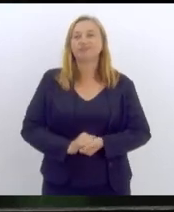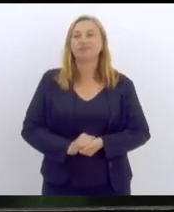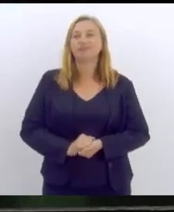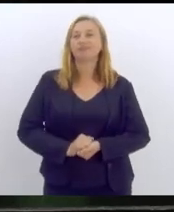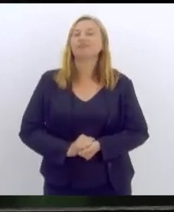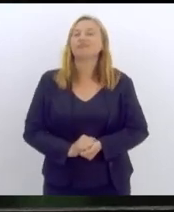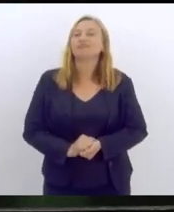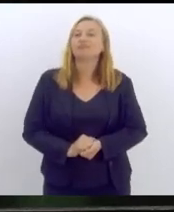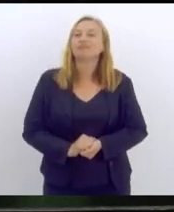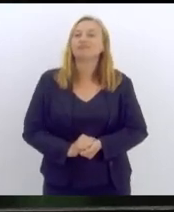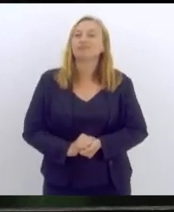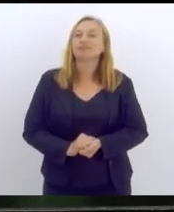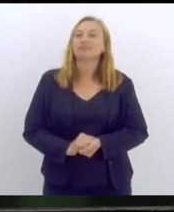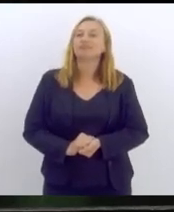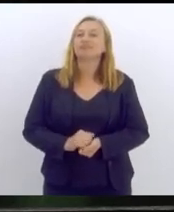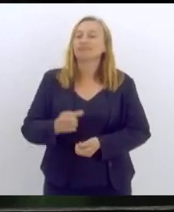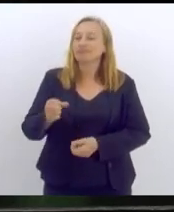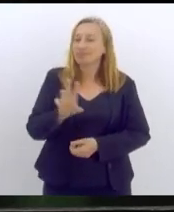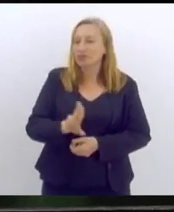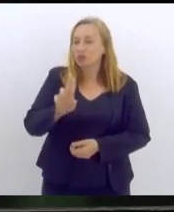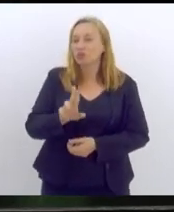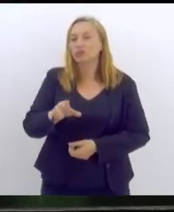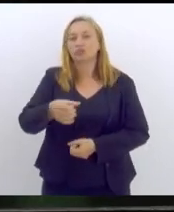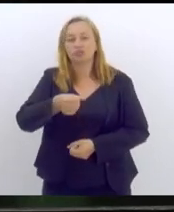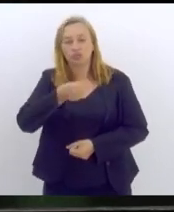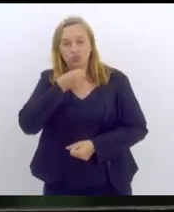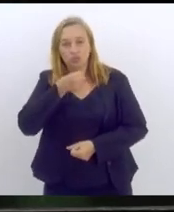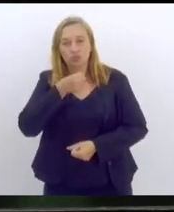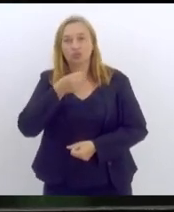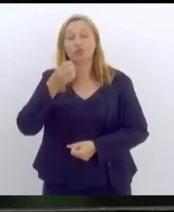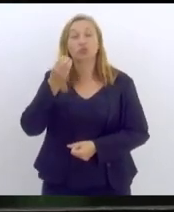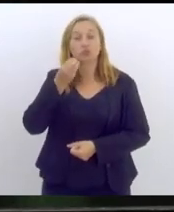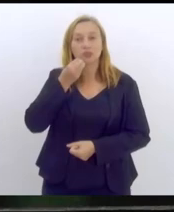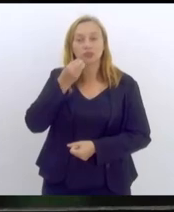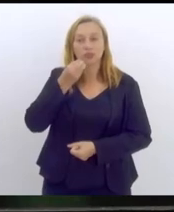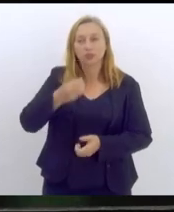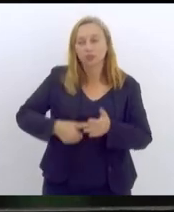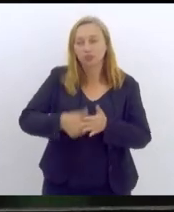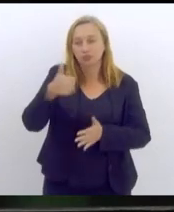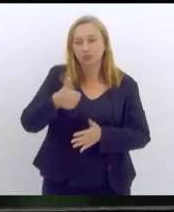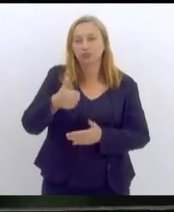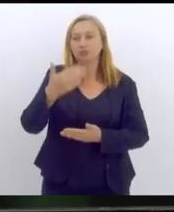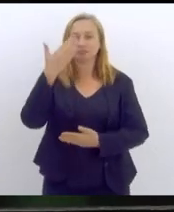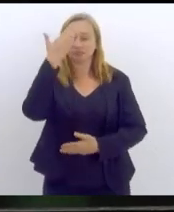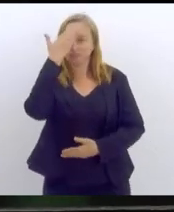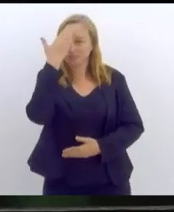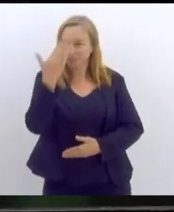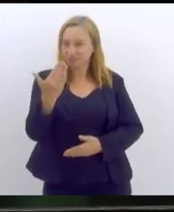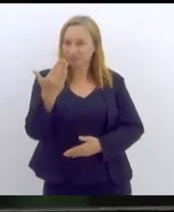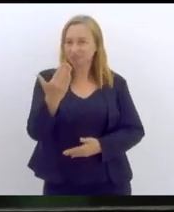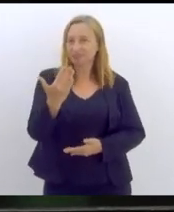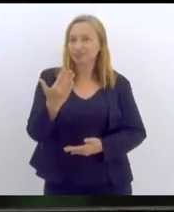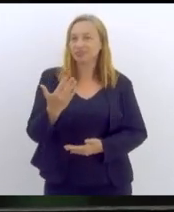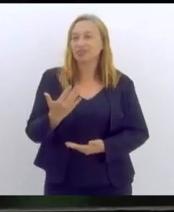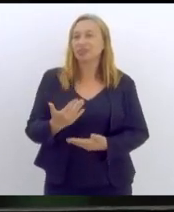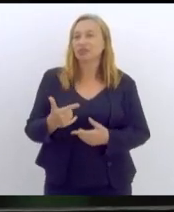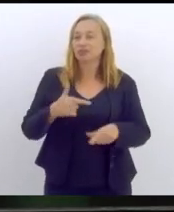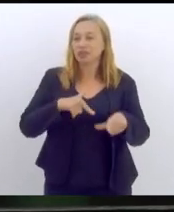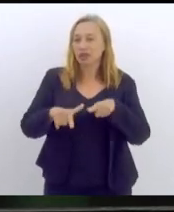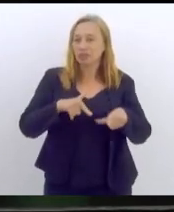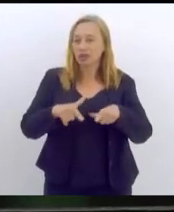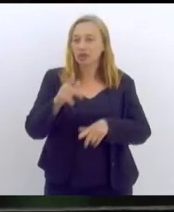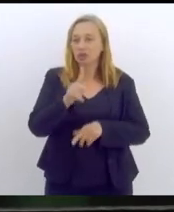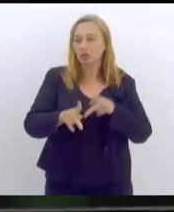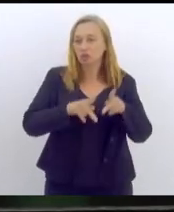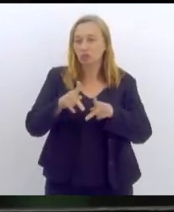aqui este microfone, essa oportunidade, em primeiro lugar, para agradecer o mandato que o povo do